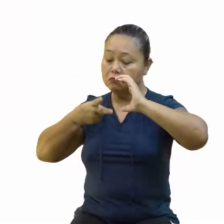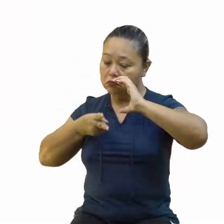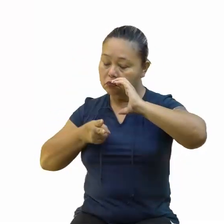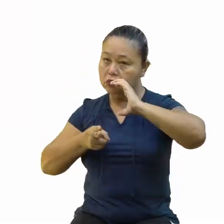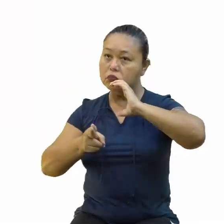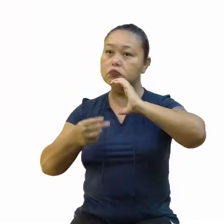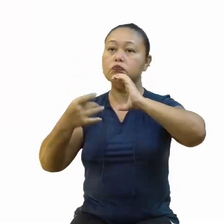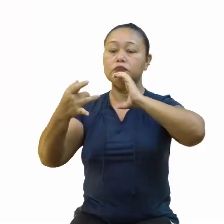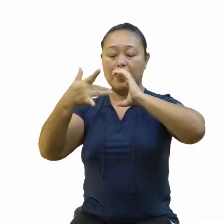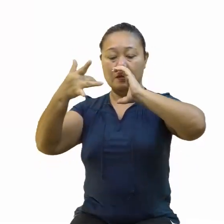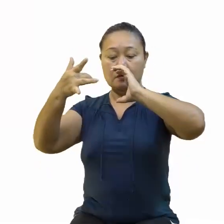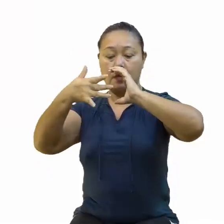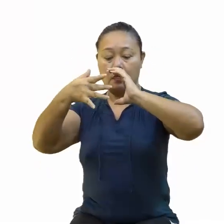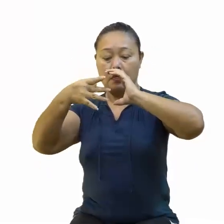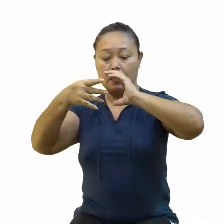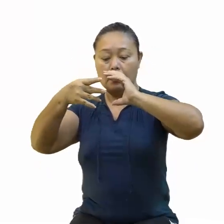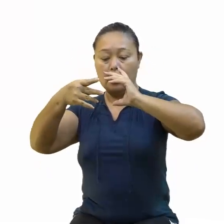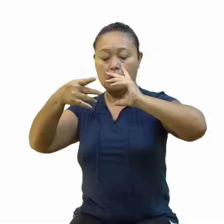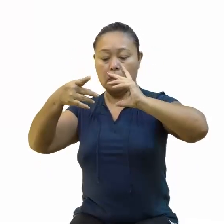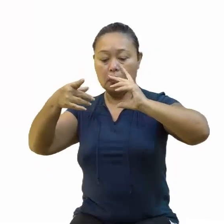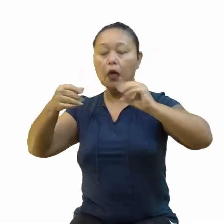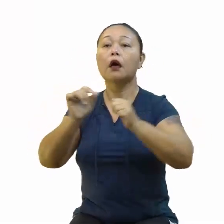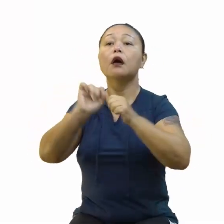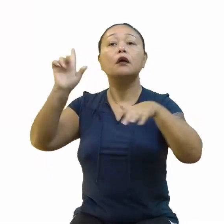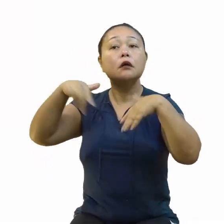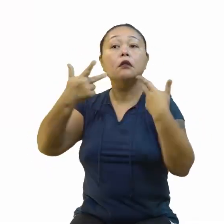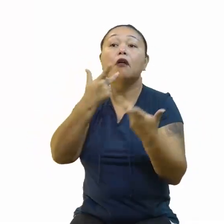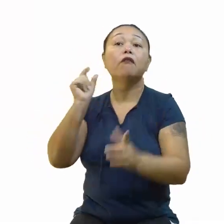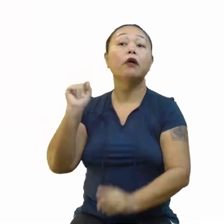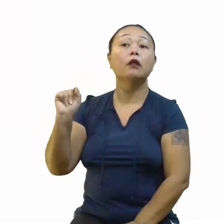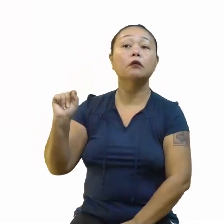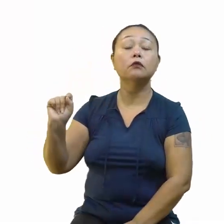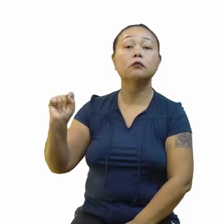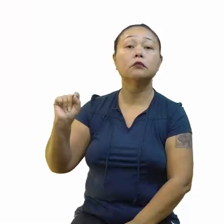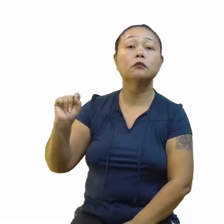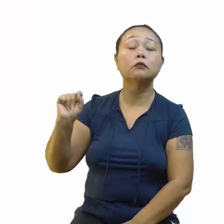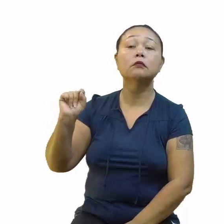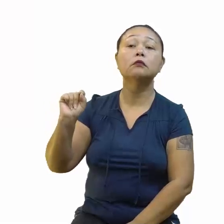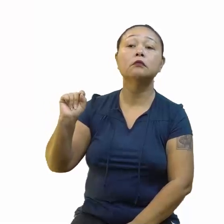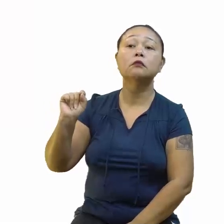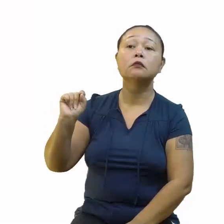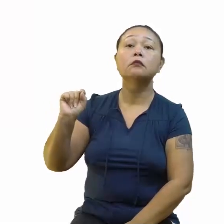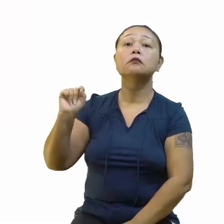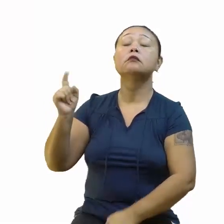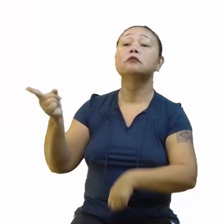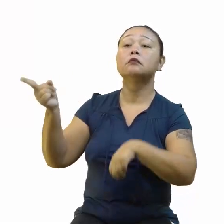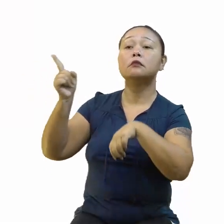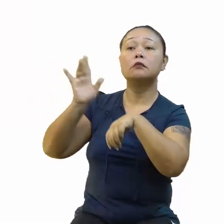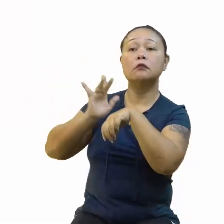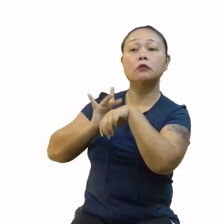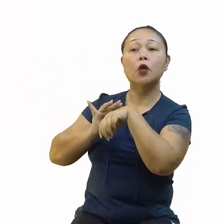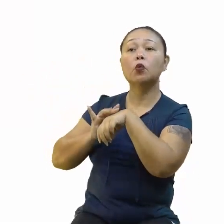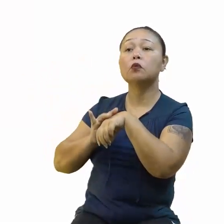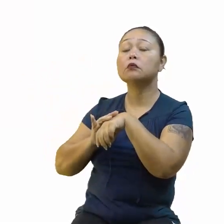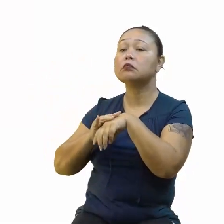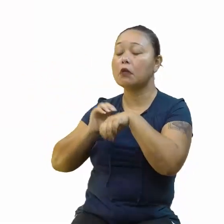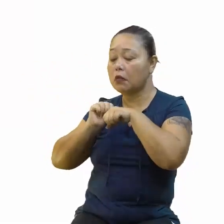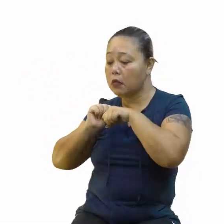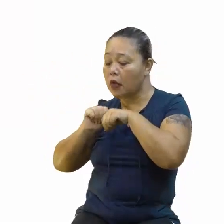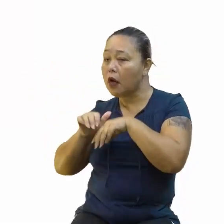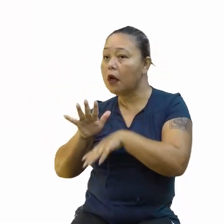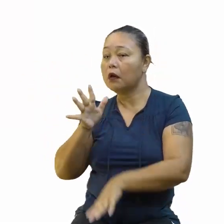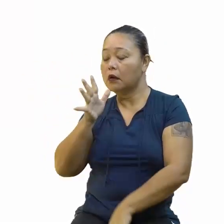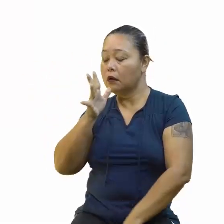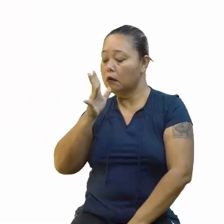Então, aqui a gente está falando aí de doenças silenciosas. Eu falei